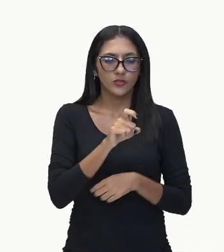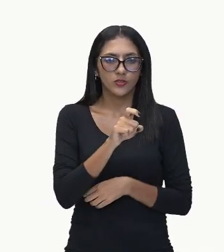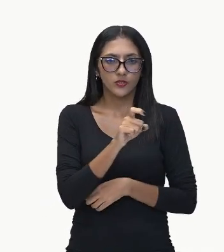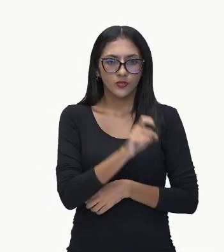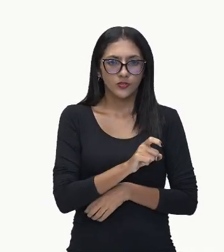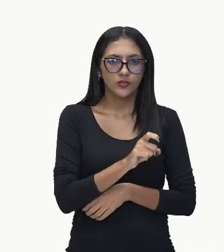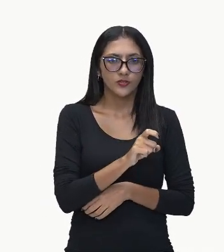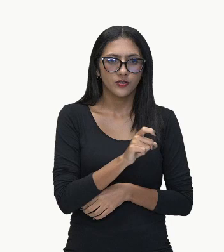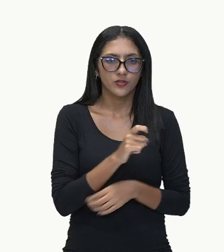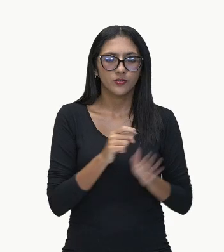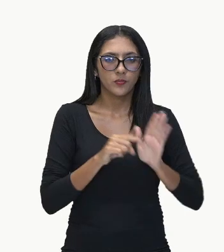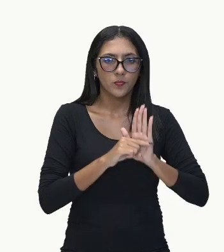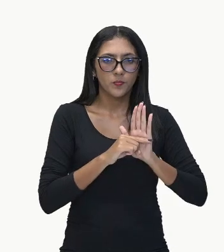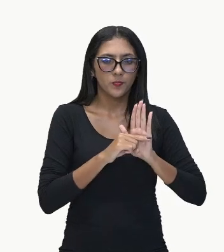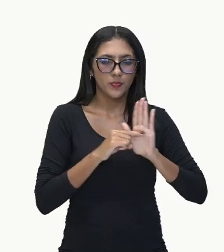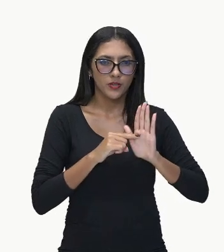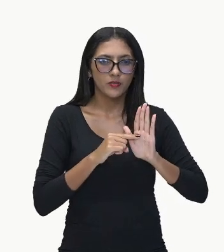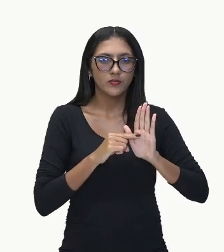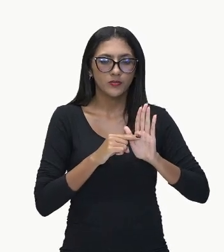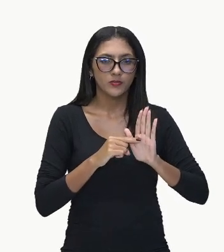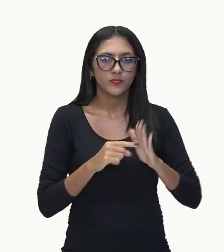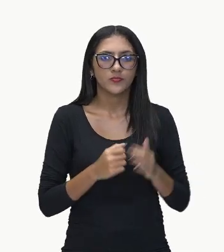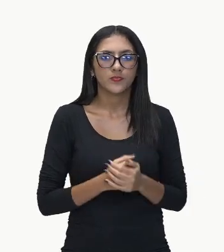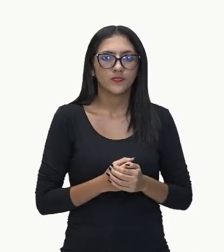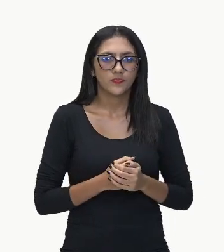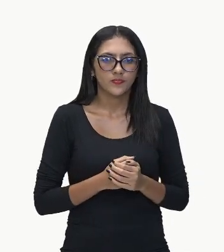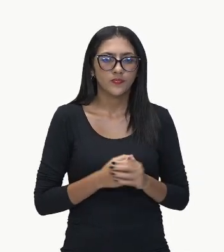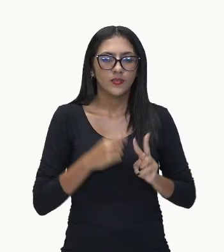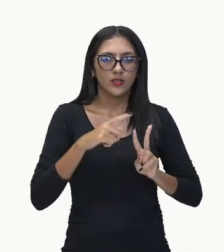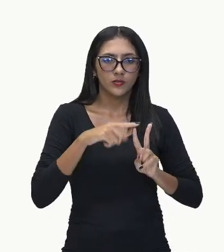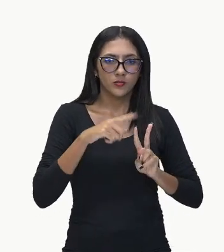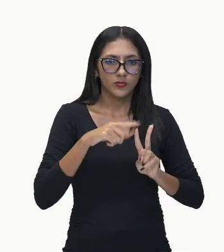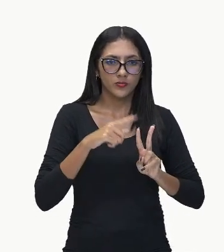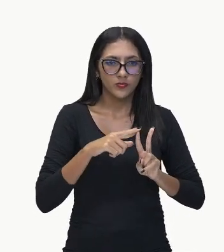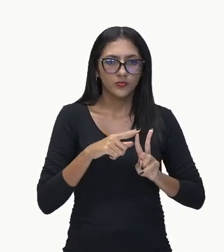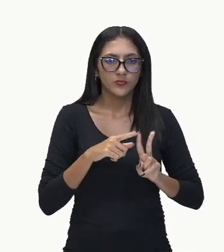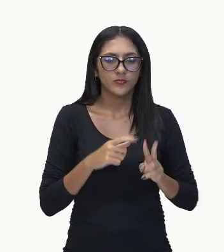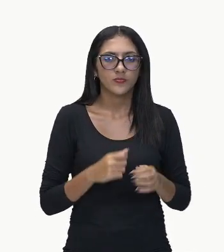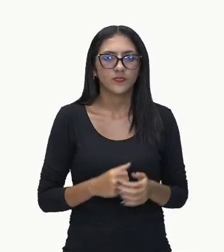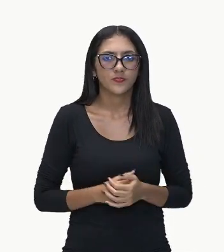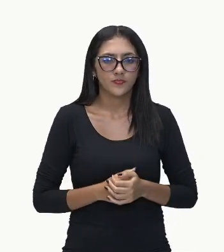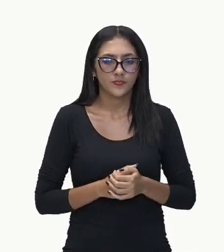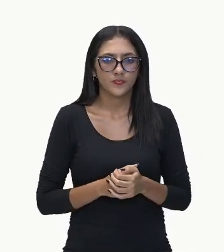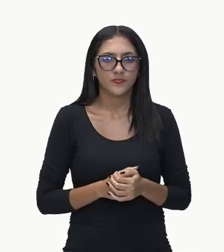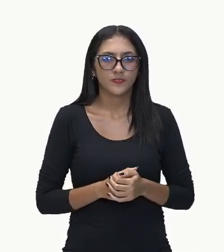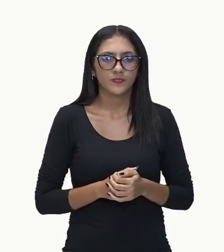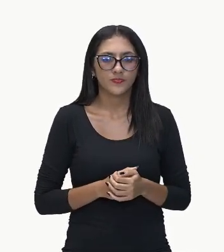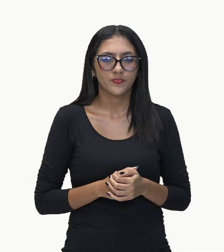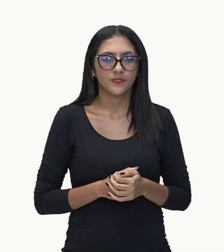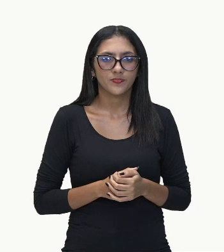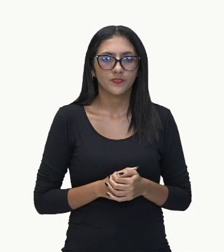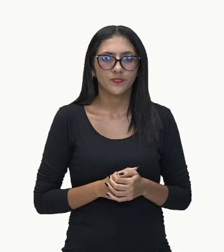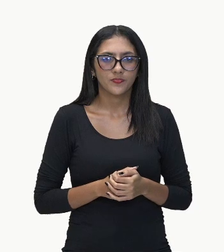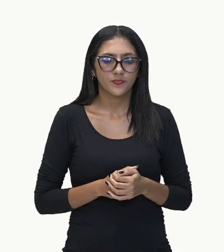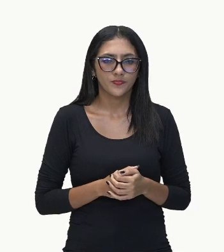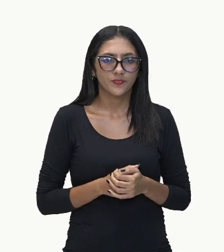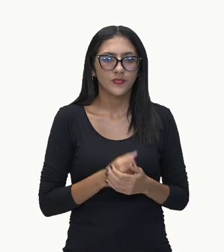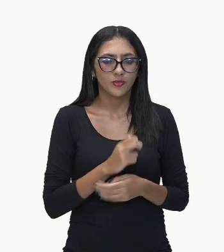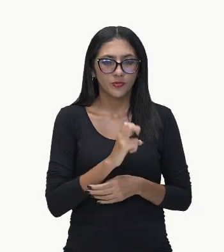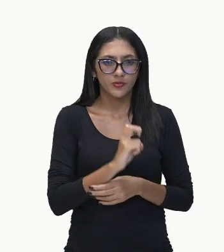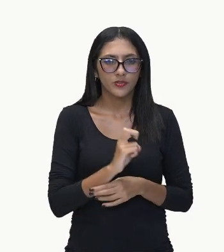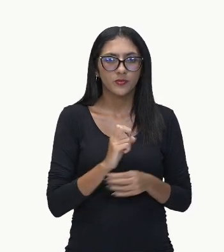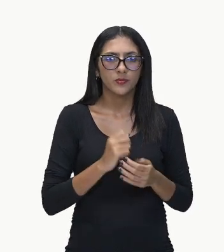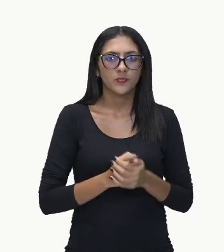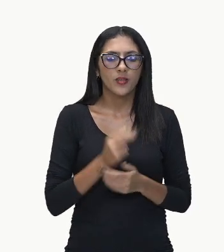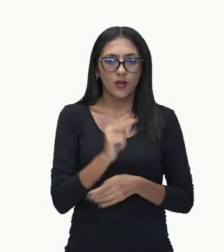x menos resto quadrada de 25 é 5 esse c ficou muito esquisito né 5